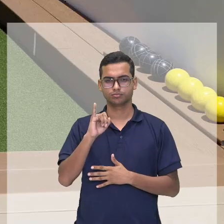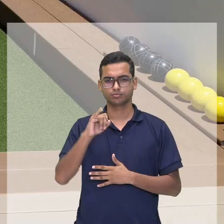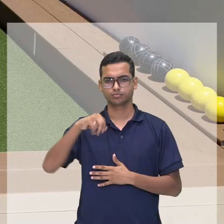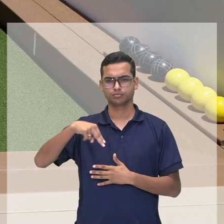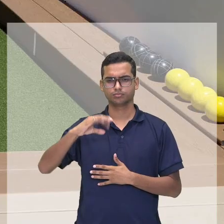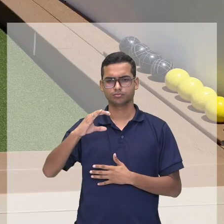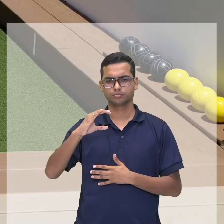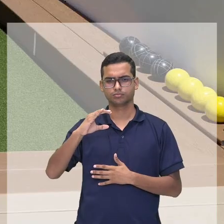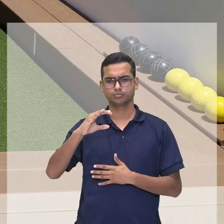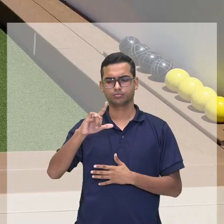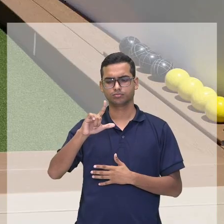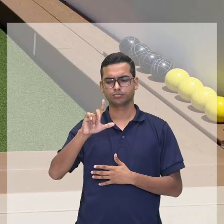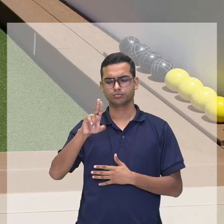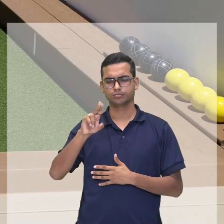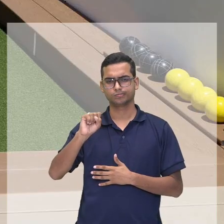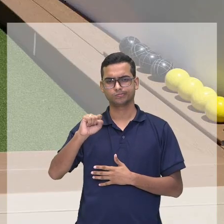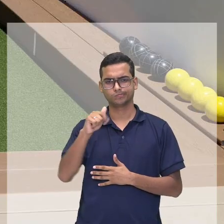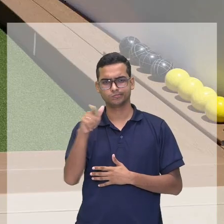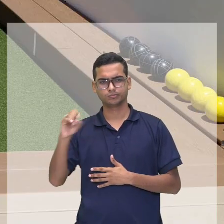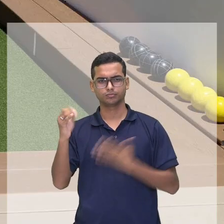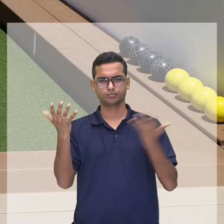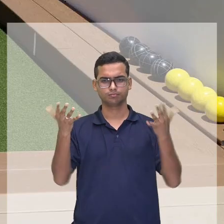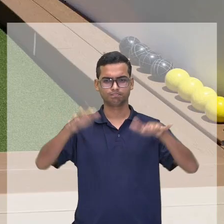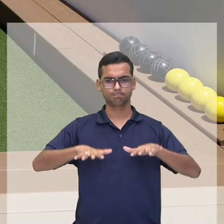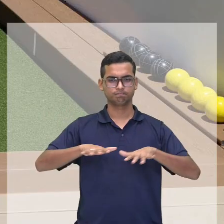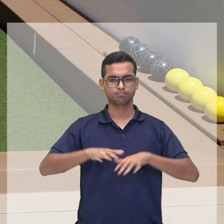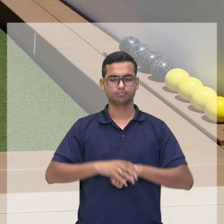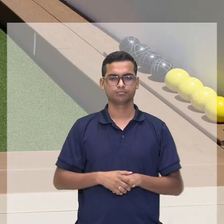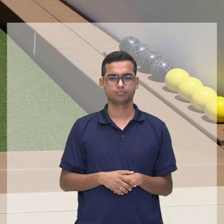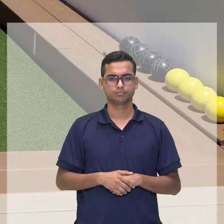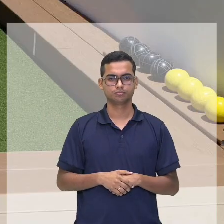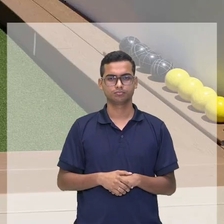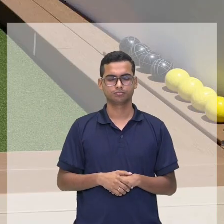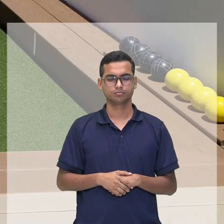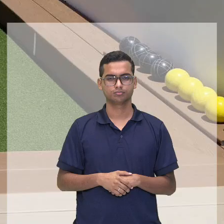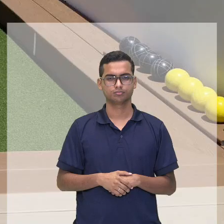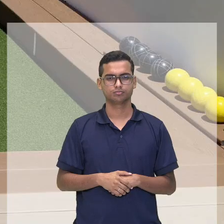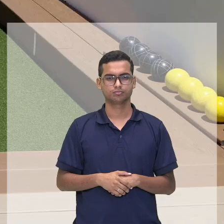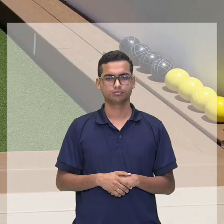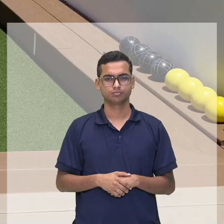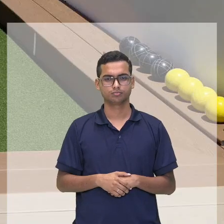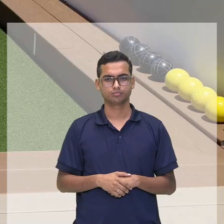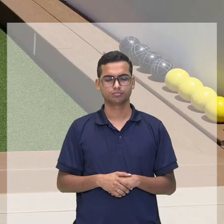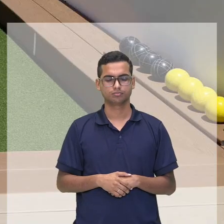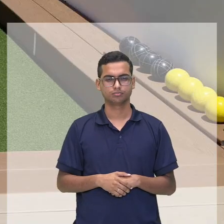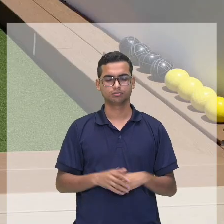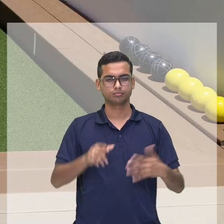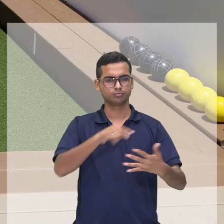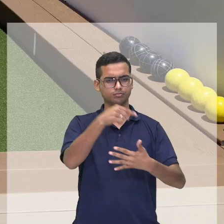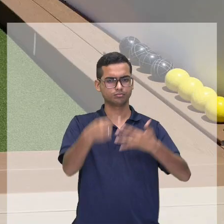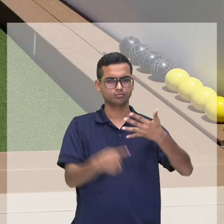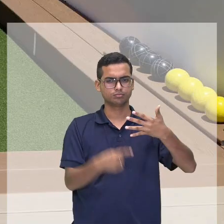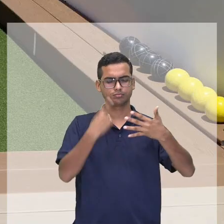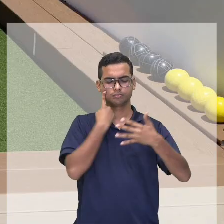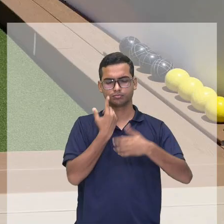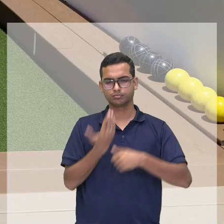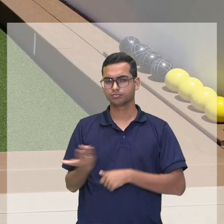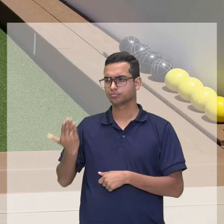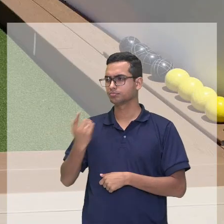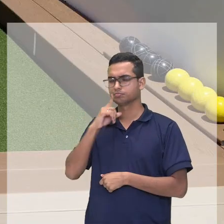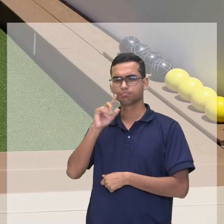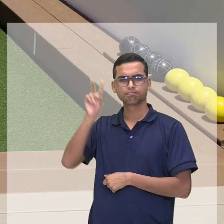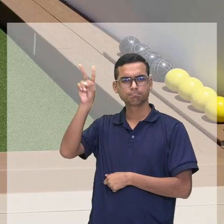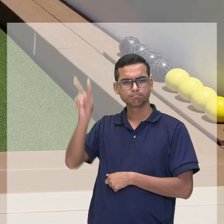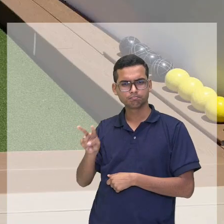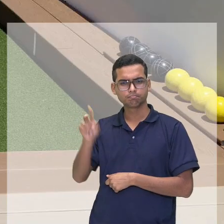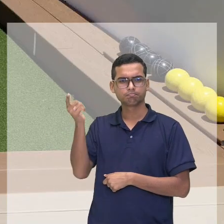inclusão, né? Vamos deixar ainda aqui essas palavrinhas aparecendo ainda aqui, ó, tá bom? Que aí